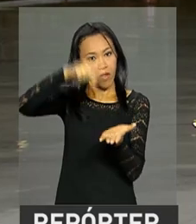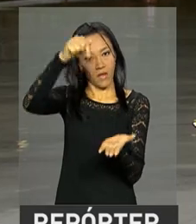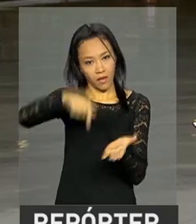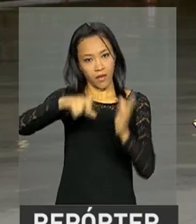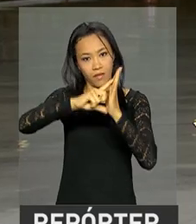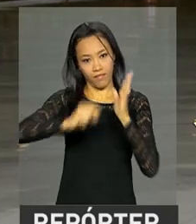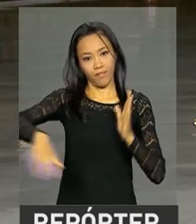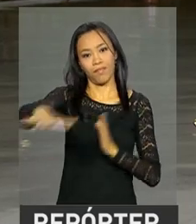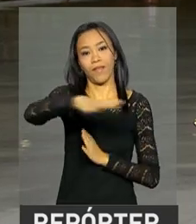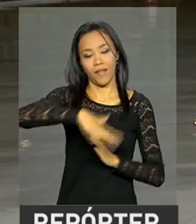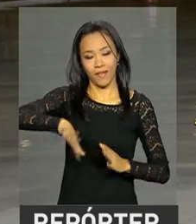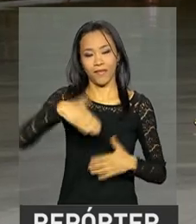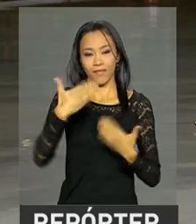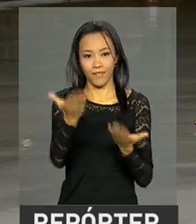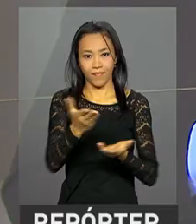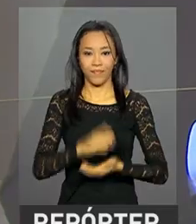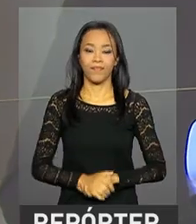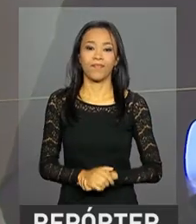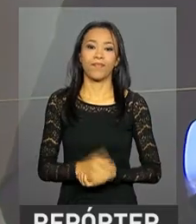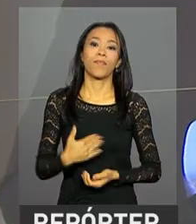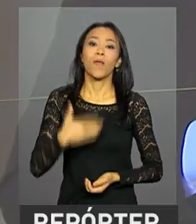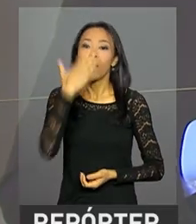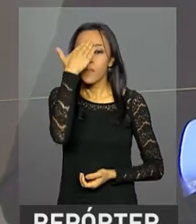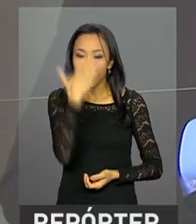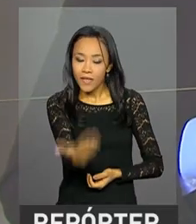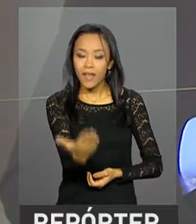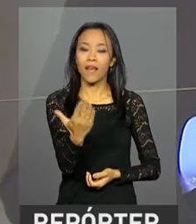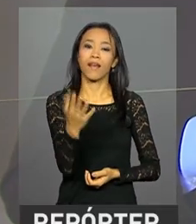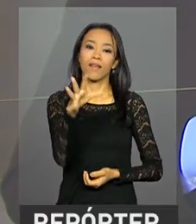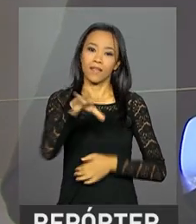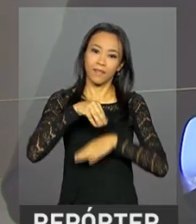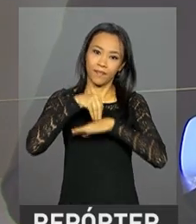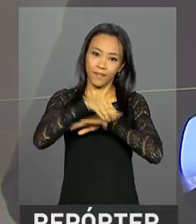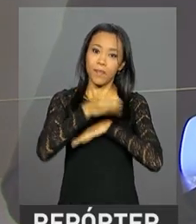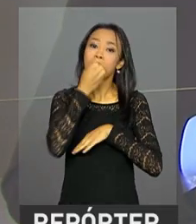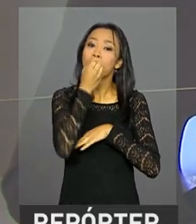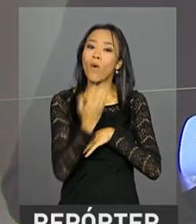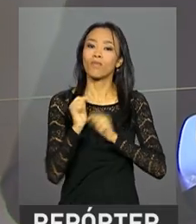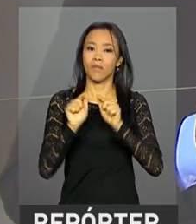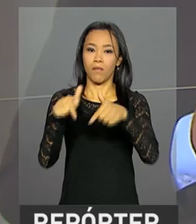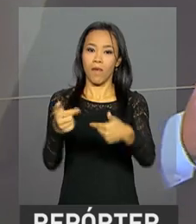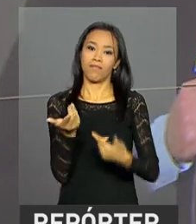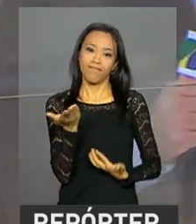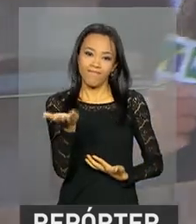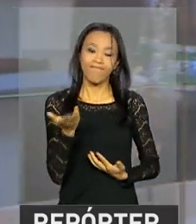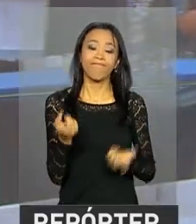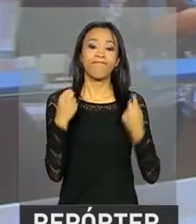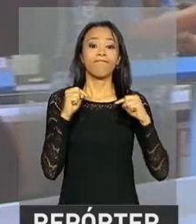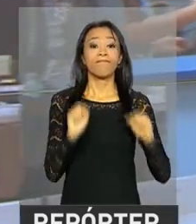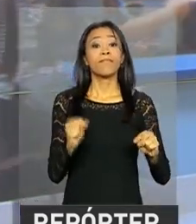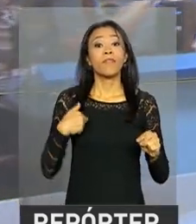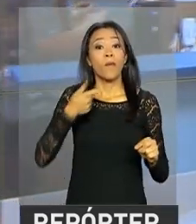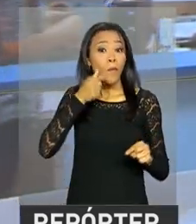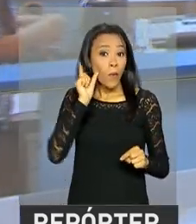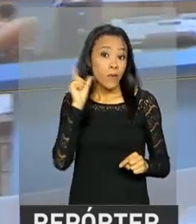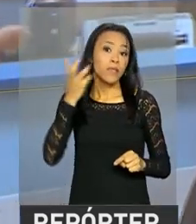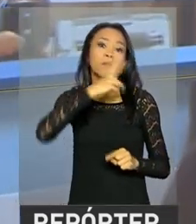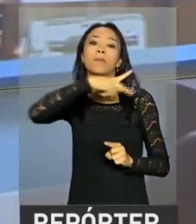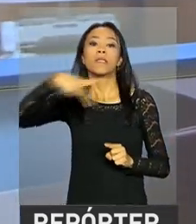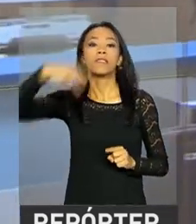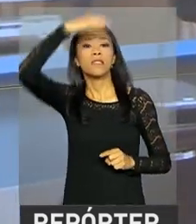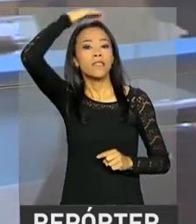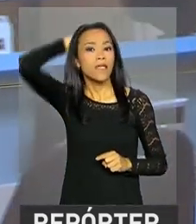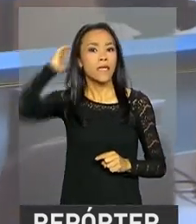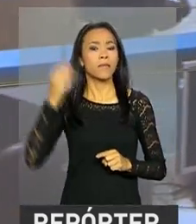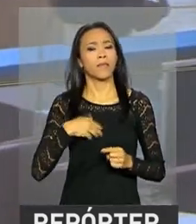Palácio do Planalto Renata Obrigada João Pedro pelas suas informações bom trabalho para você e olha ontem o presidente Michel Temer